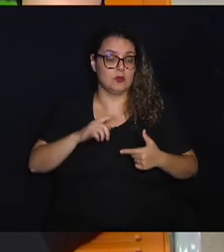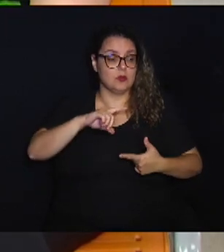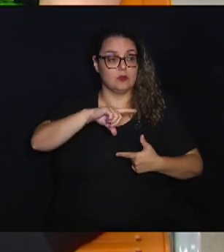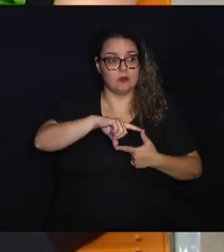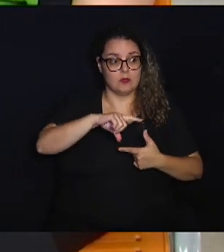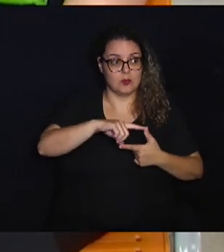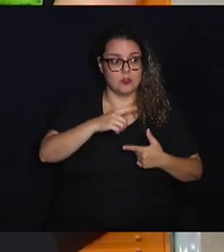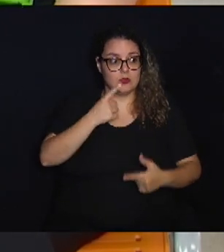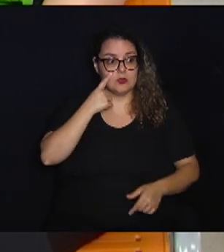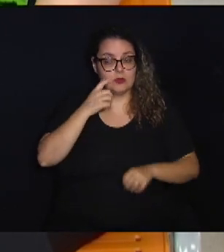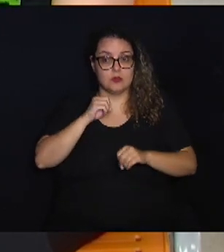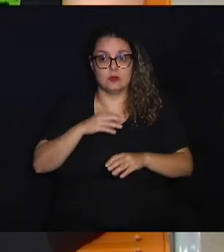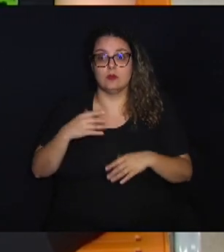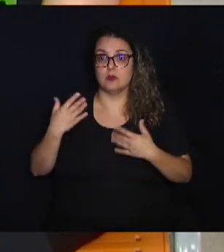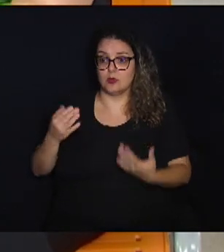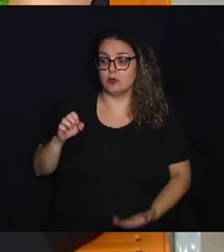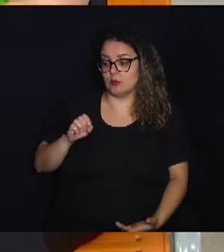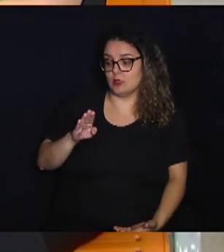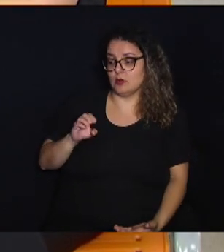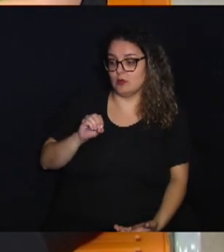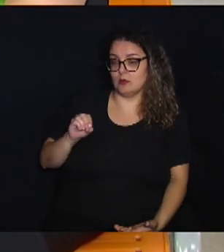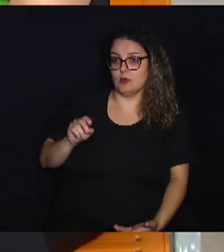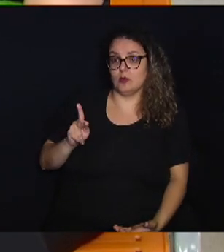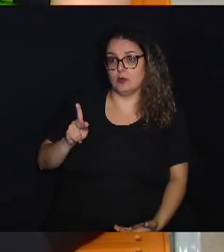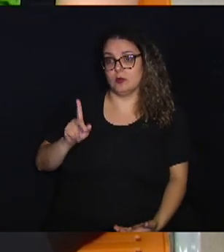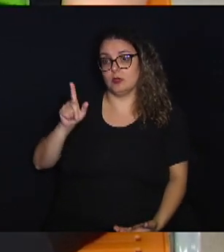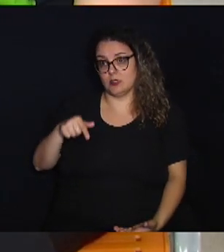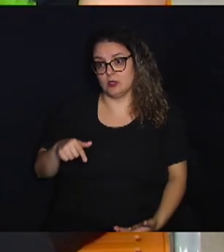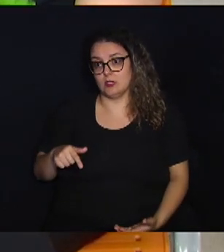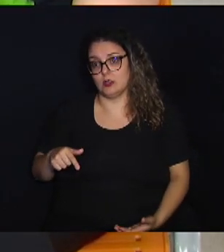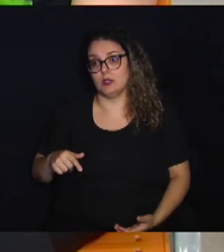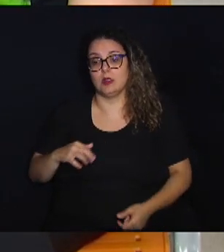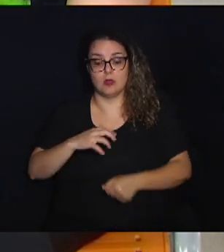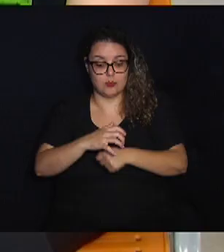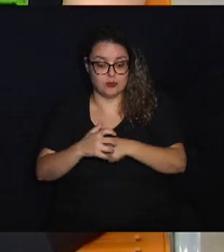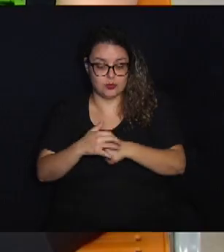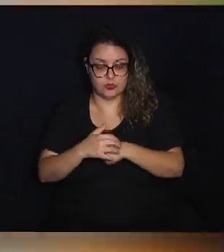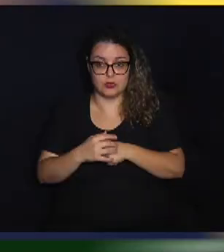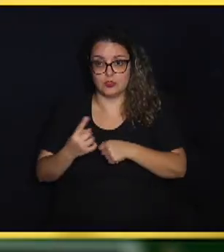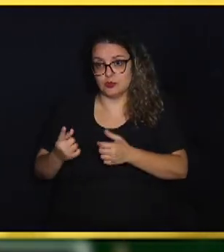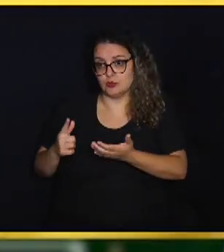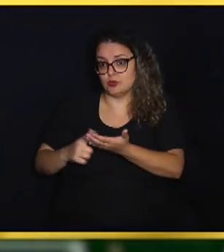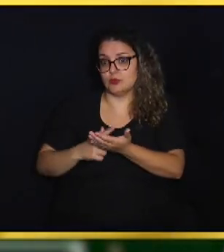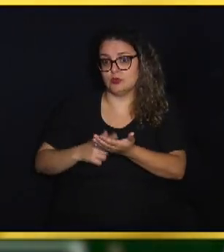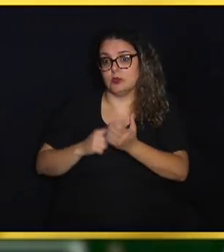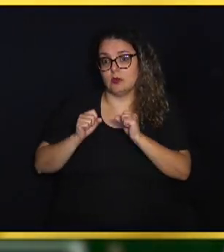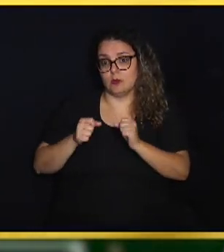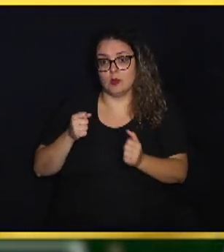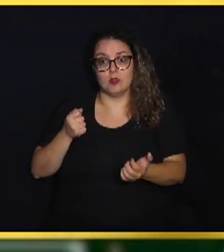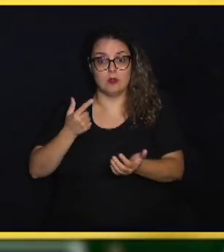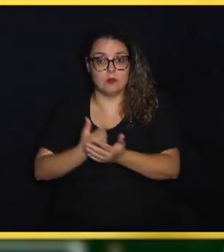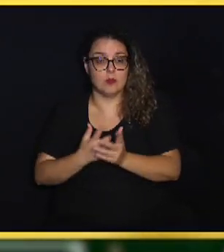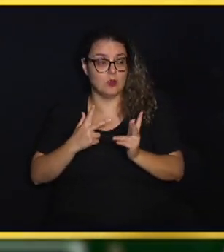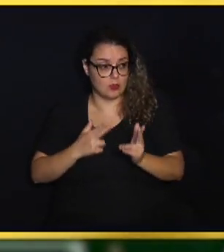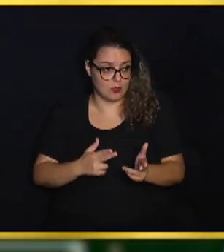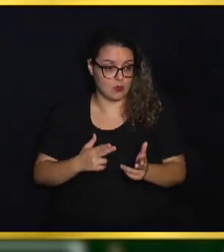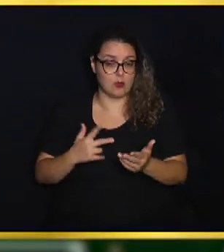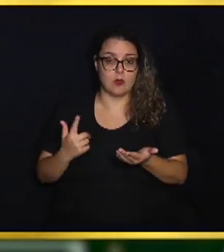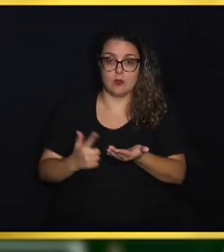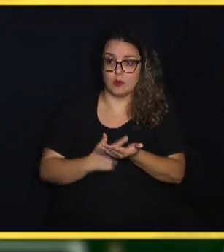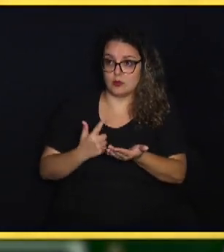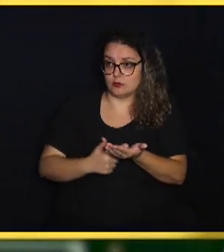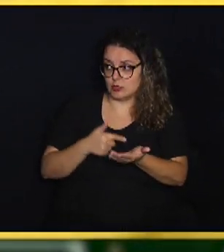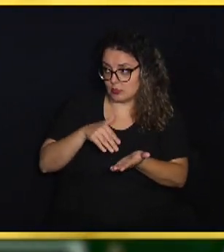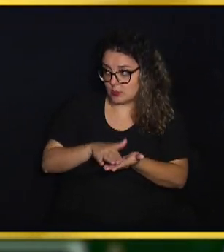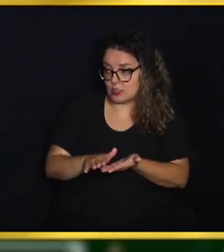Por favor, Ana Júlia. O e-book é uma versão digital de um livro, né? Então você pode adquiri-lo da mesma forma como você adquire um livro físico